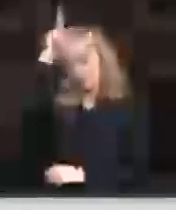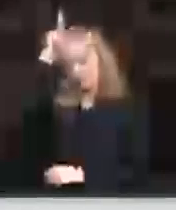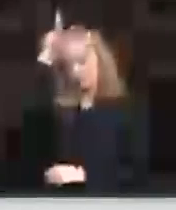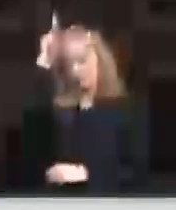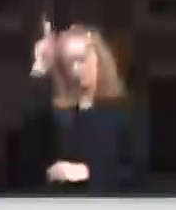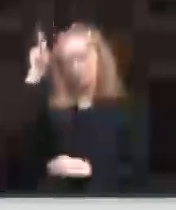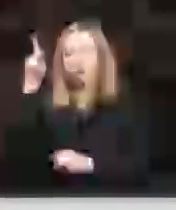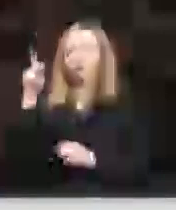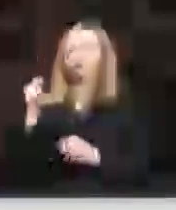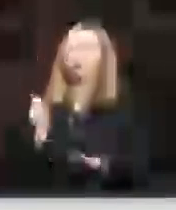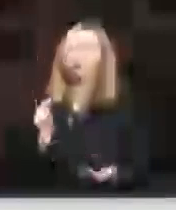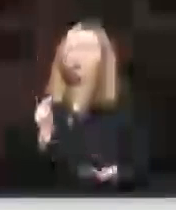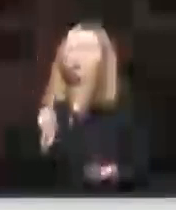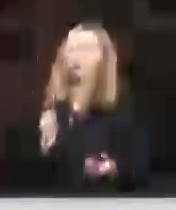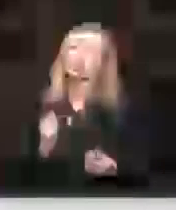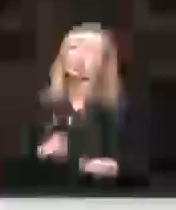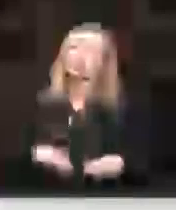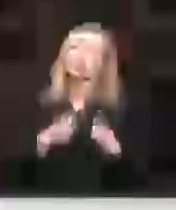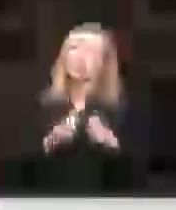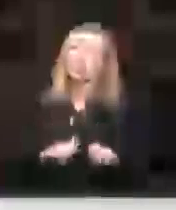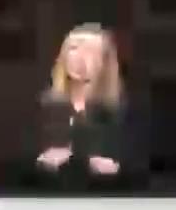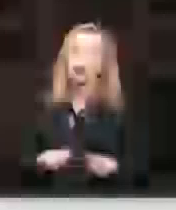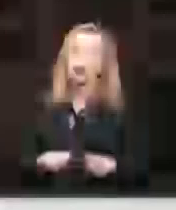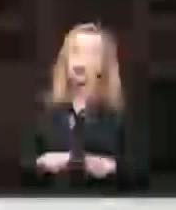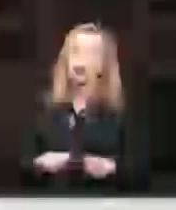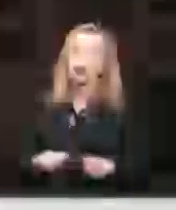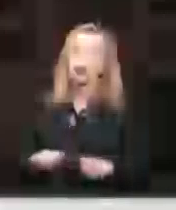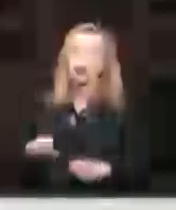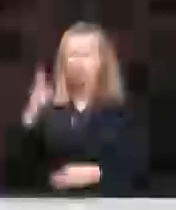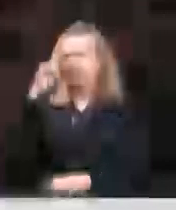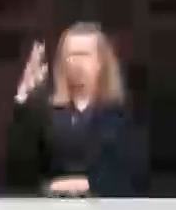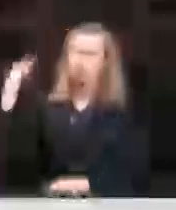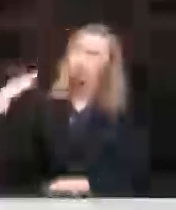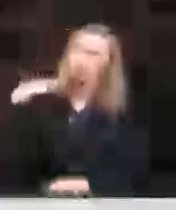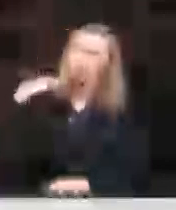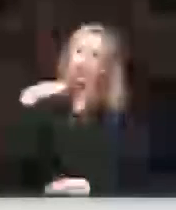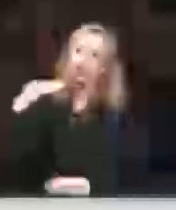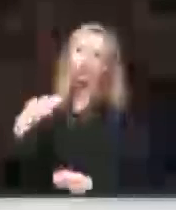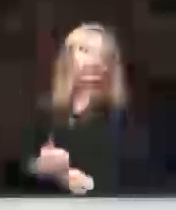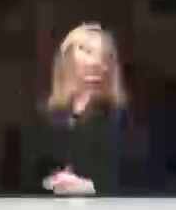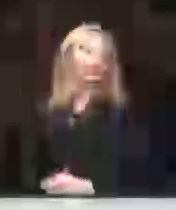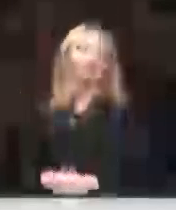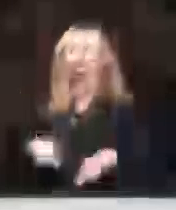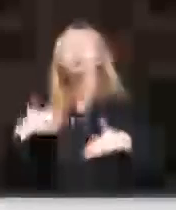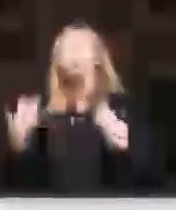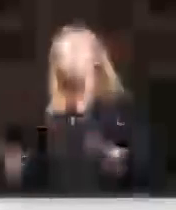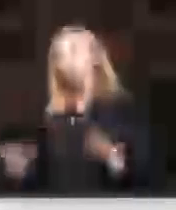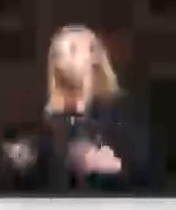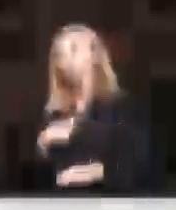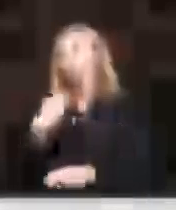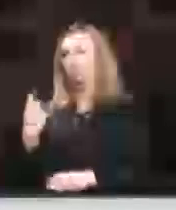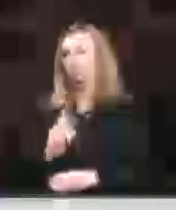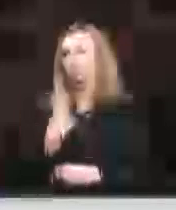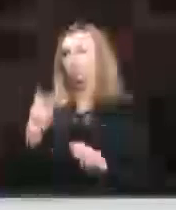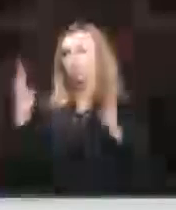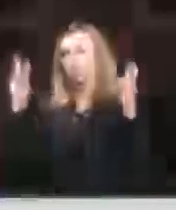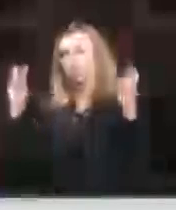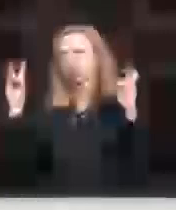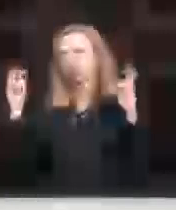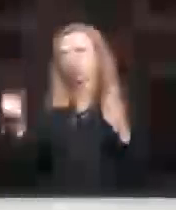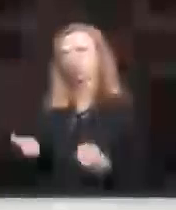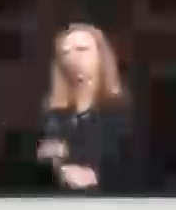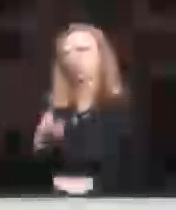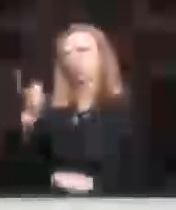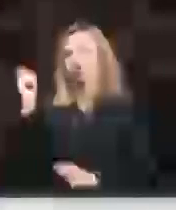sempre. Então, meu querido deputado Jânio Mendes, nós estamos aqui numa situação de probabilidade.